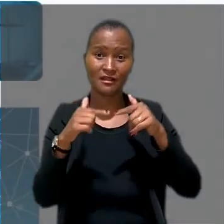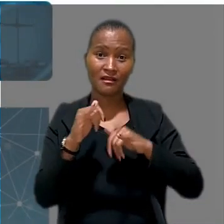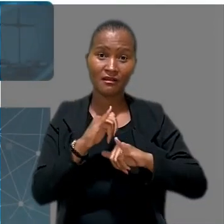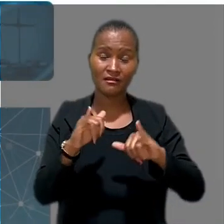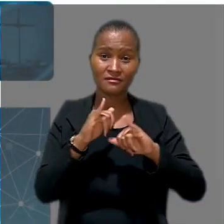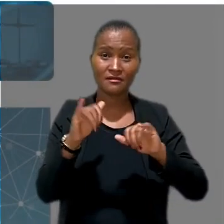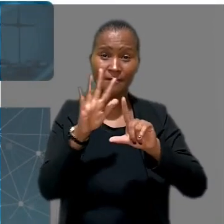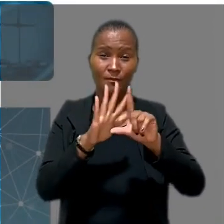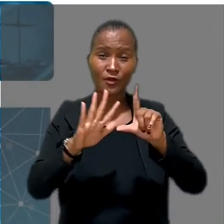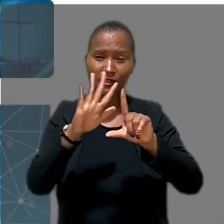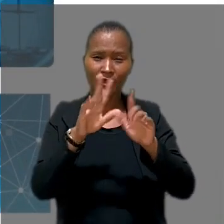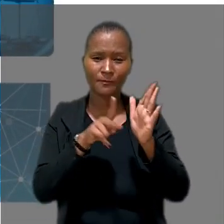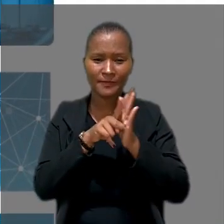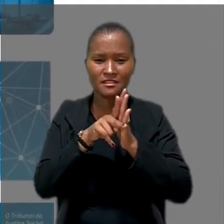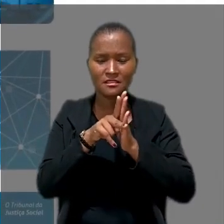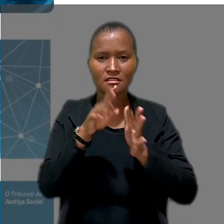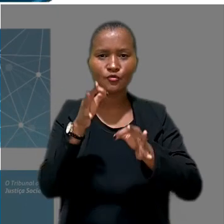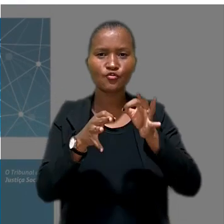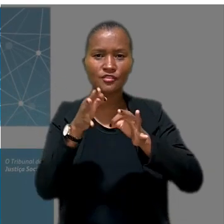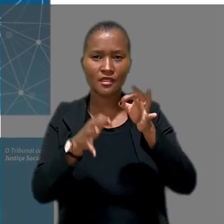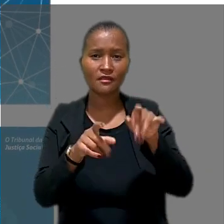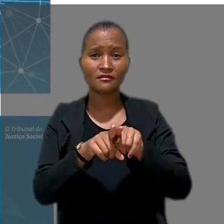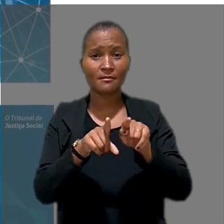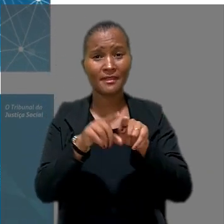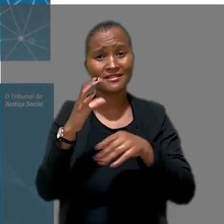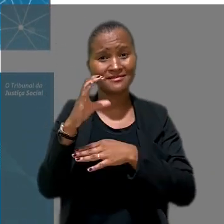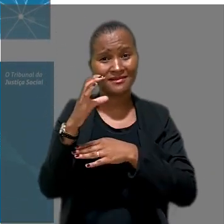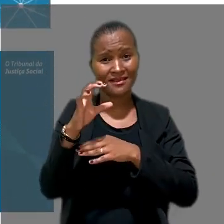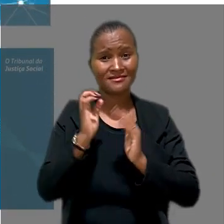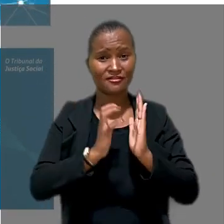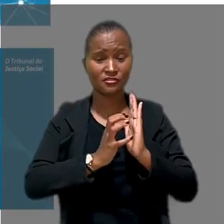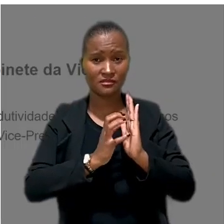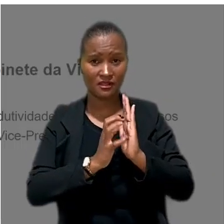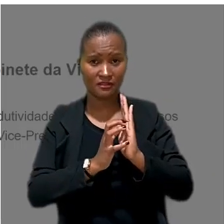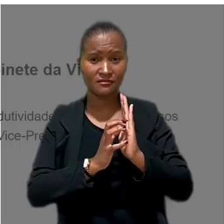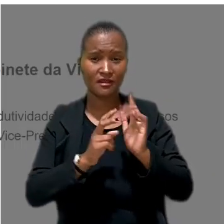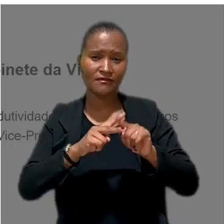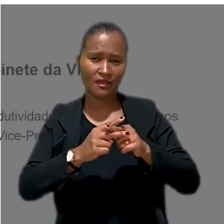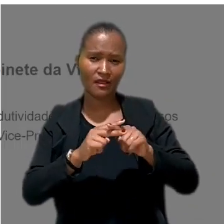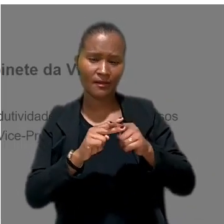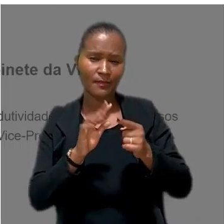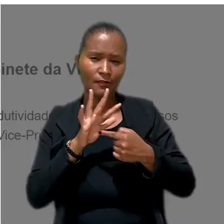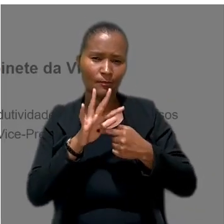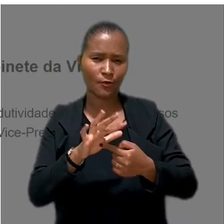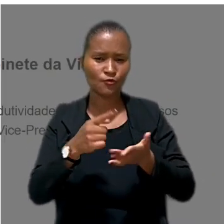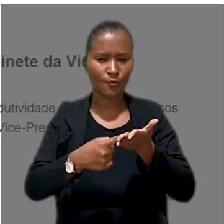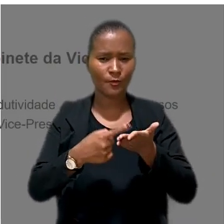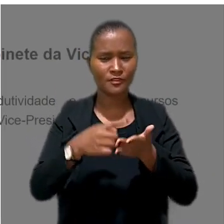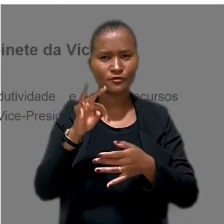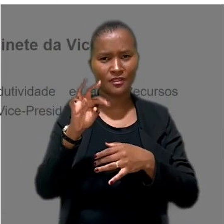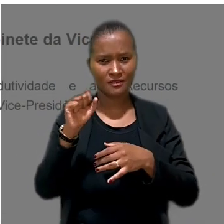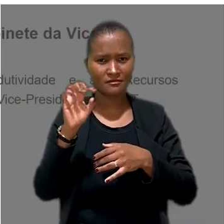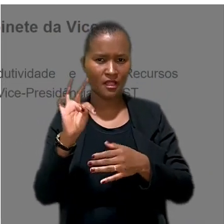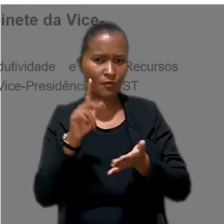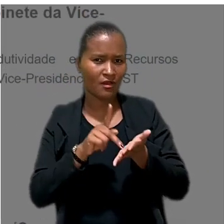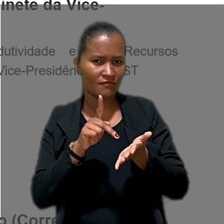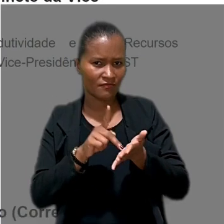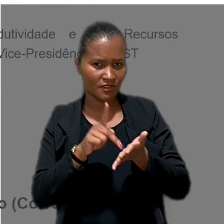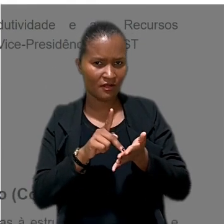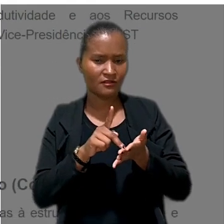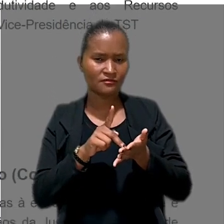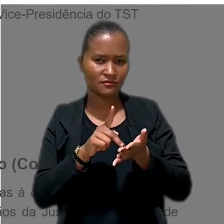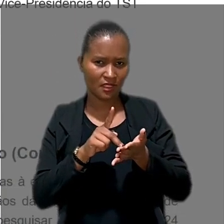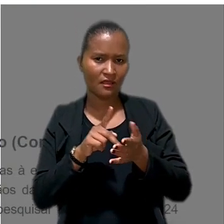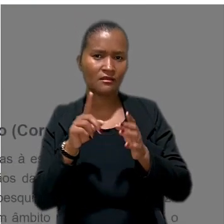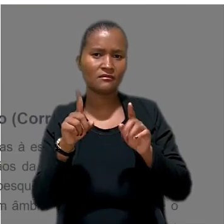Superior do Trabalho lançou o Portal de Pesquisa Judiciária e Ciência de Dados. A ferramenta reforça o compromisso do TST com a transparência